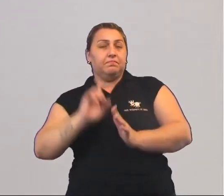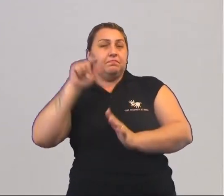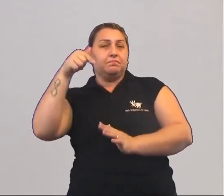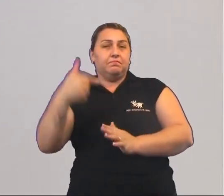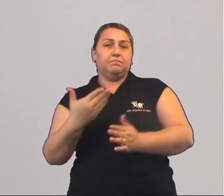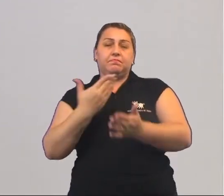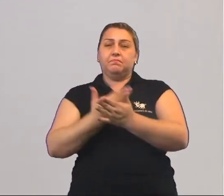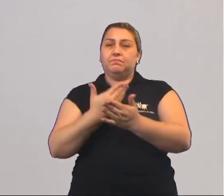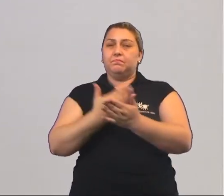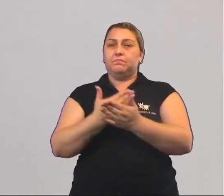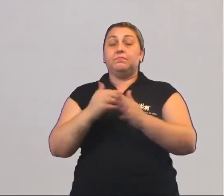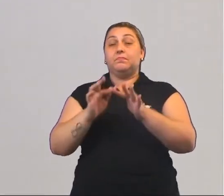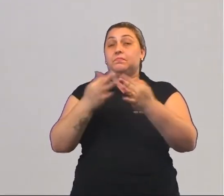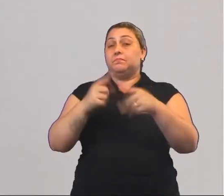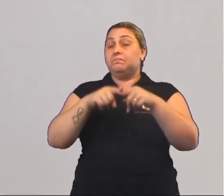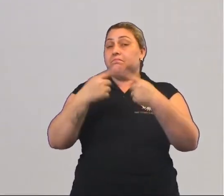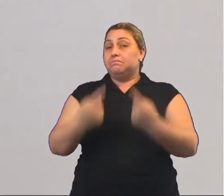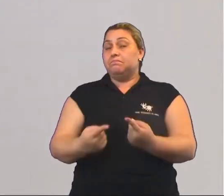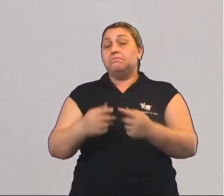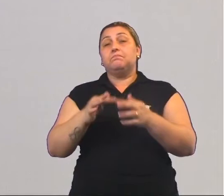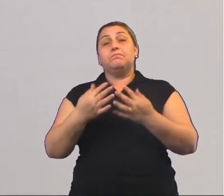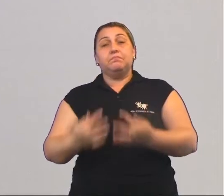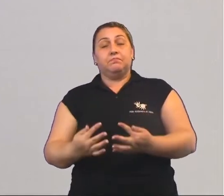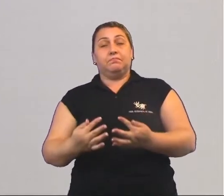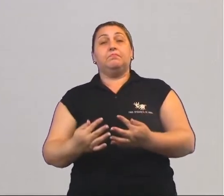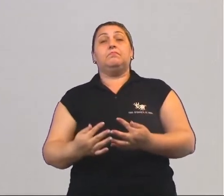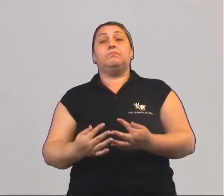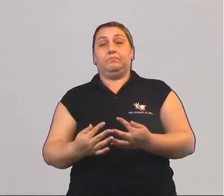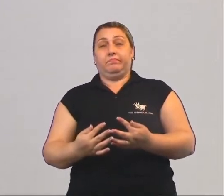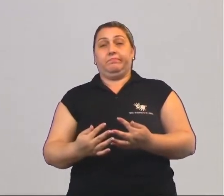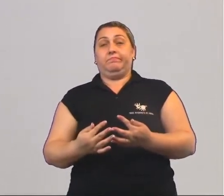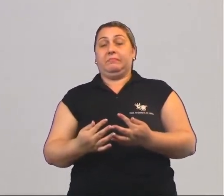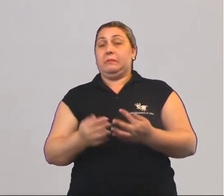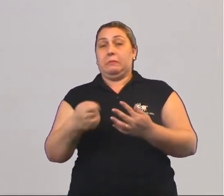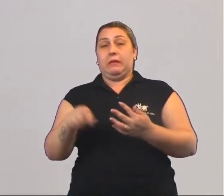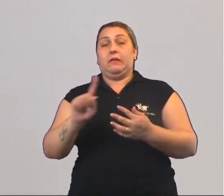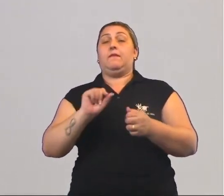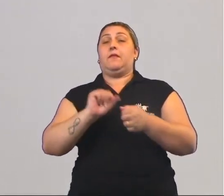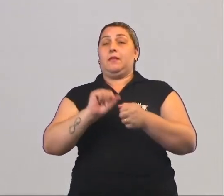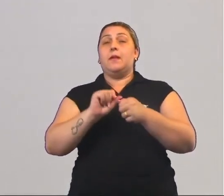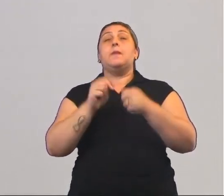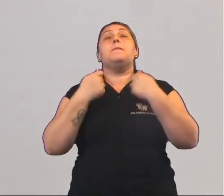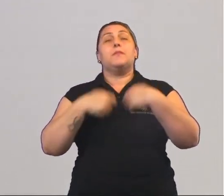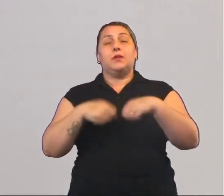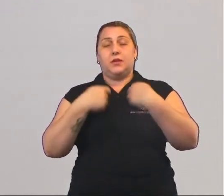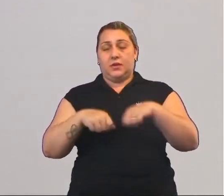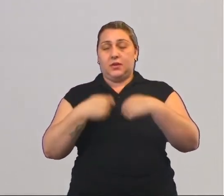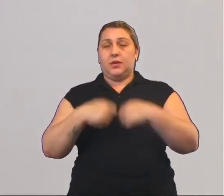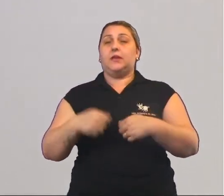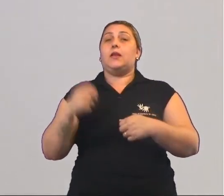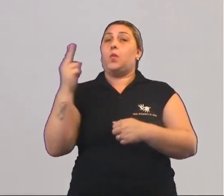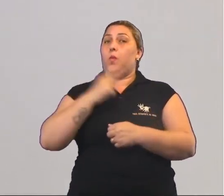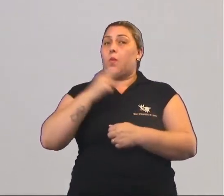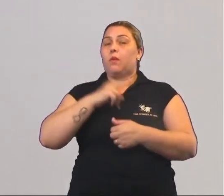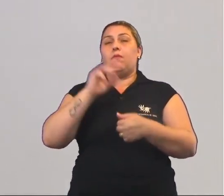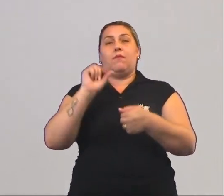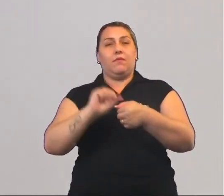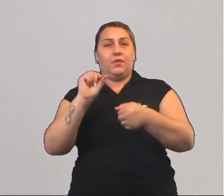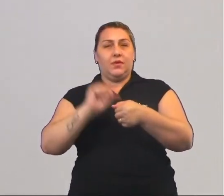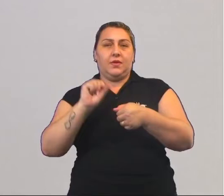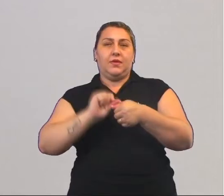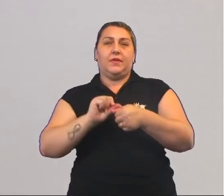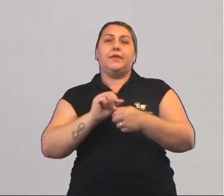outras aulas também. São simples, mas nem por ser simples se tornam indispensáveis. São simples, mas são muito necessários. Se faz